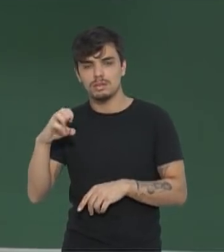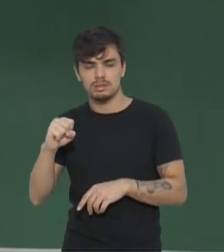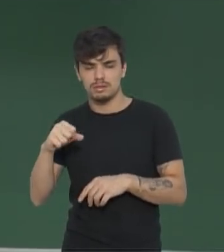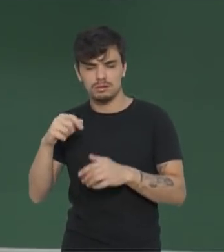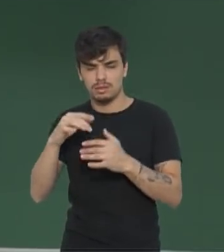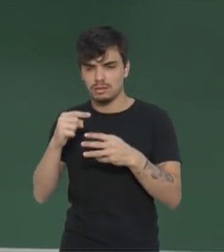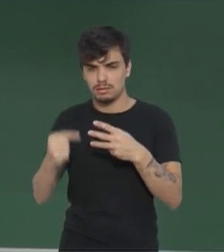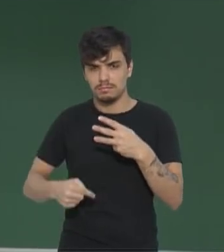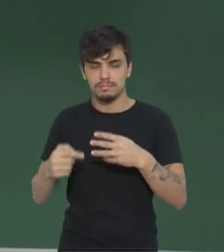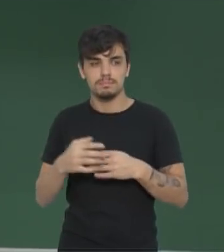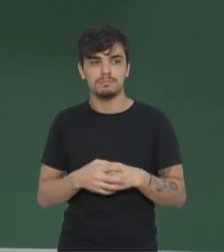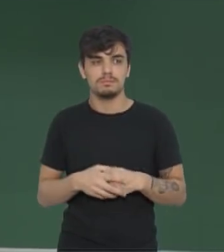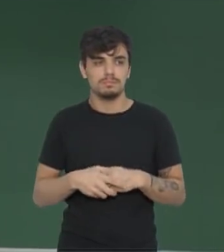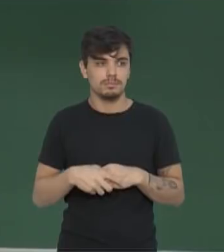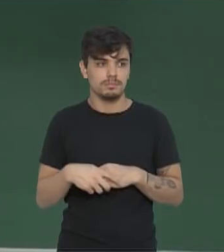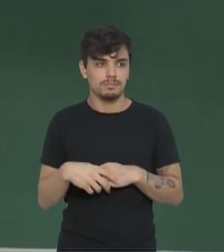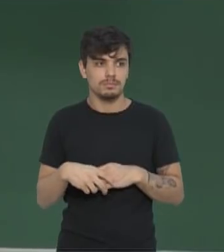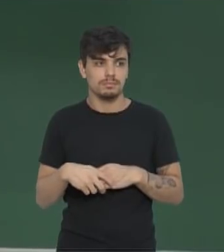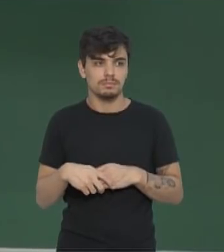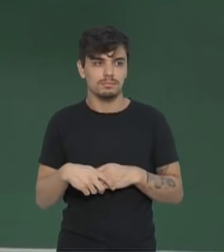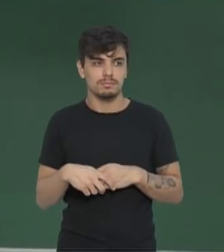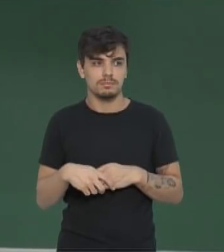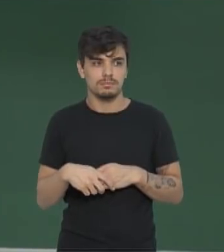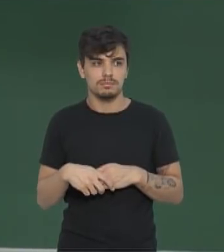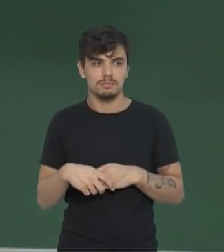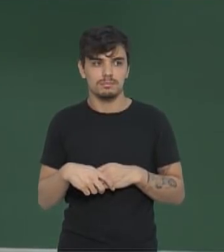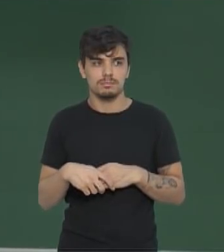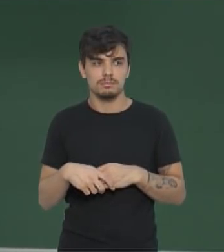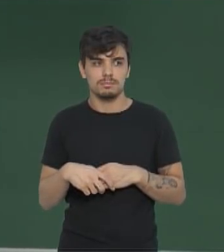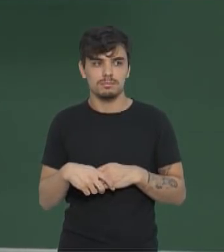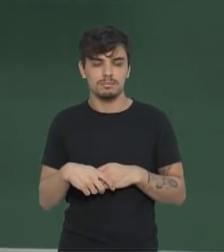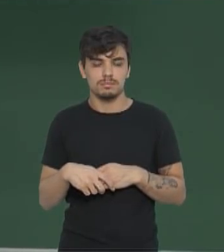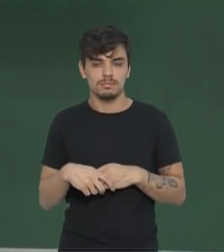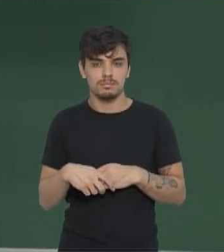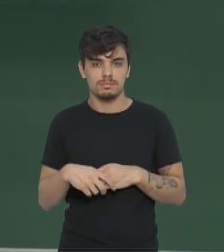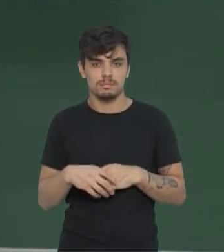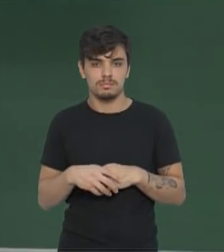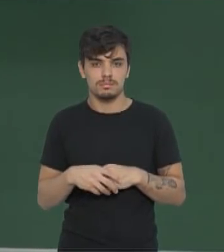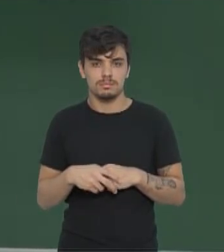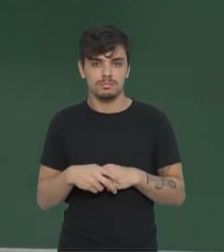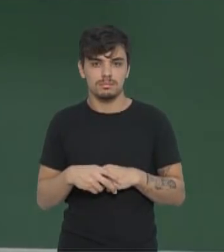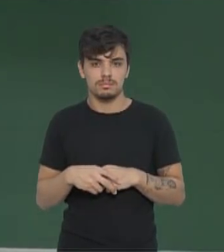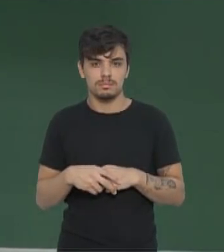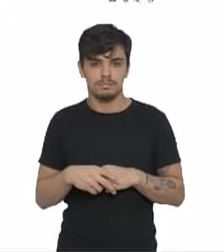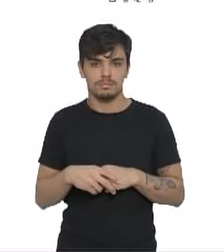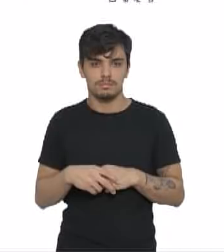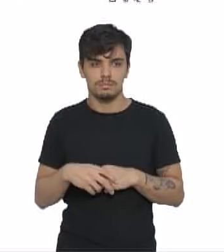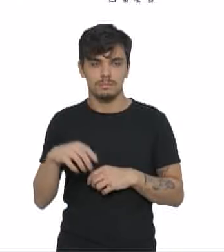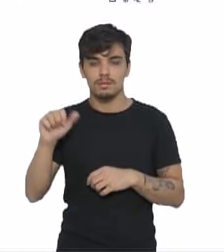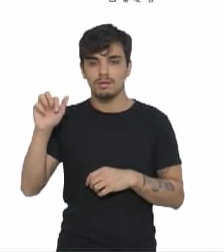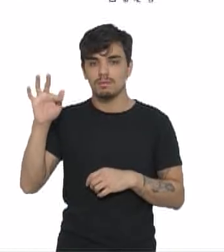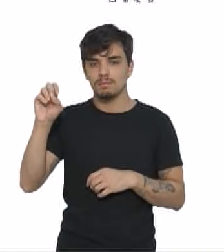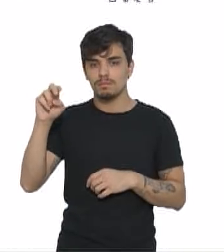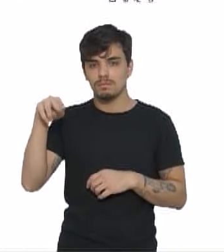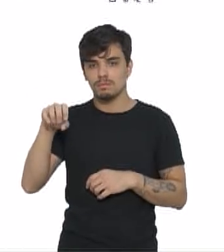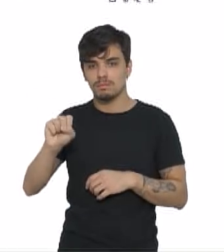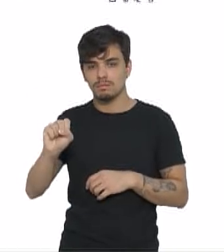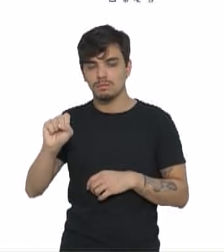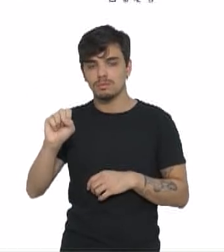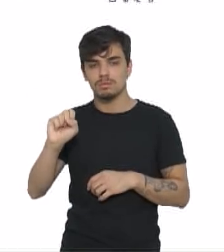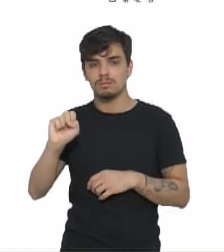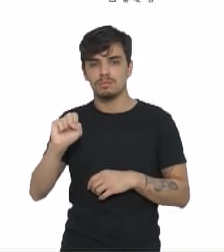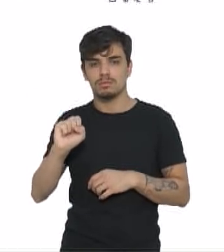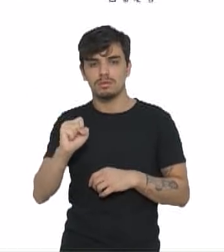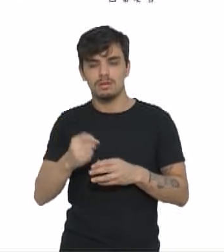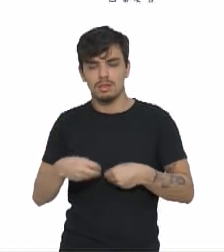e assim como de nosso termo, os condes do condado portucalense. Afonso VI de Leão e Castela entrega o